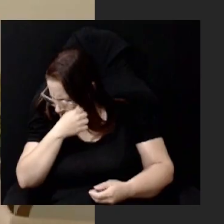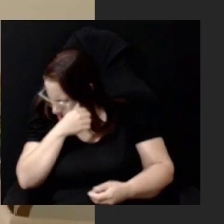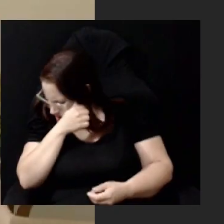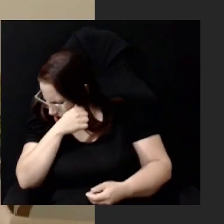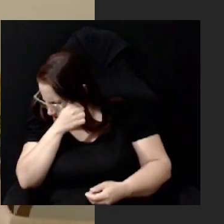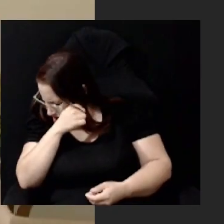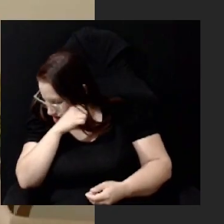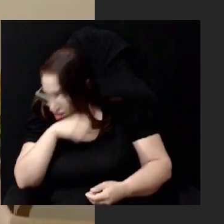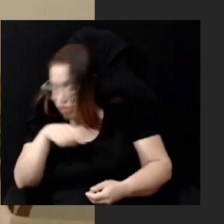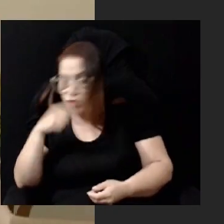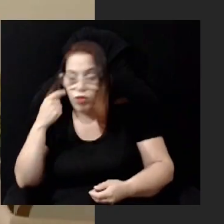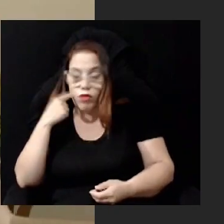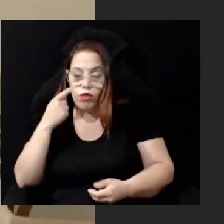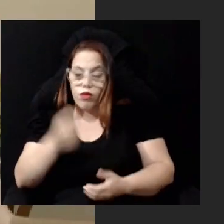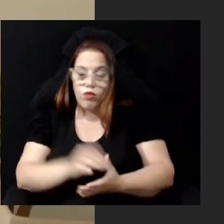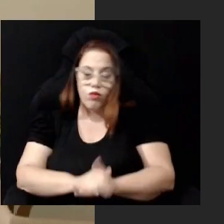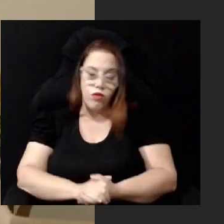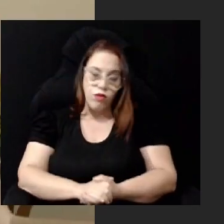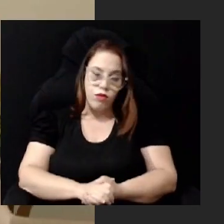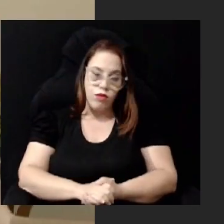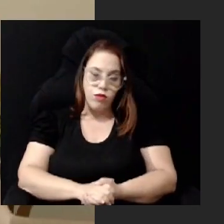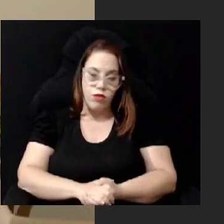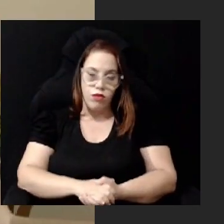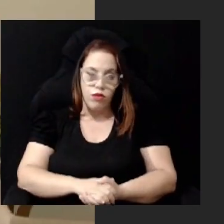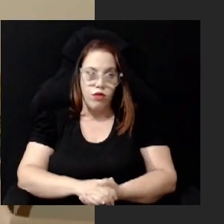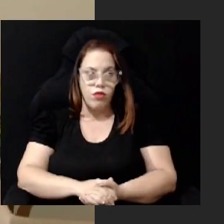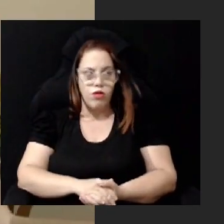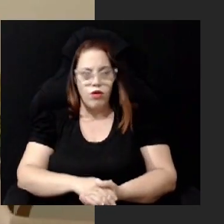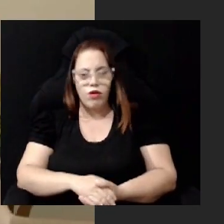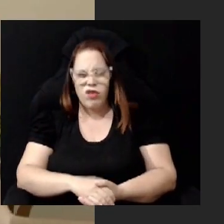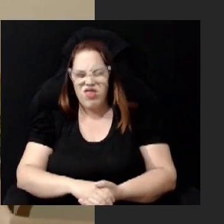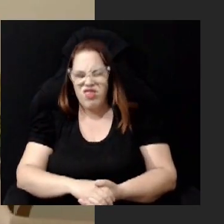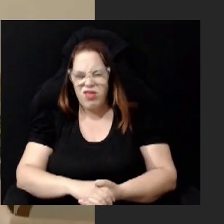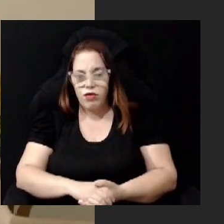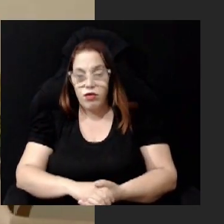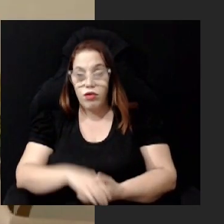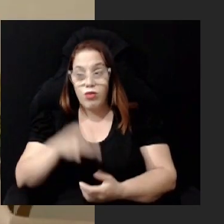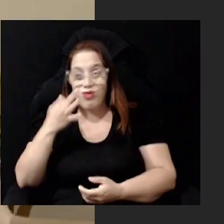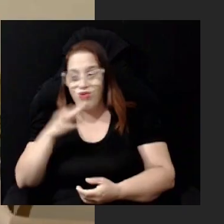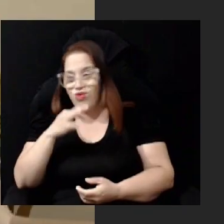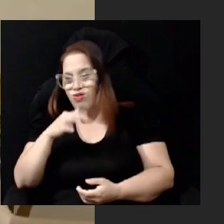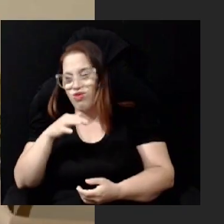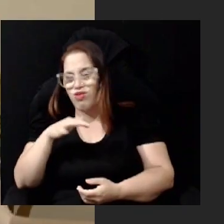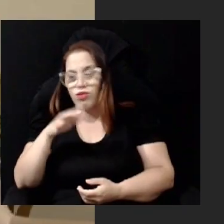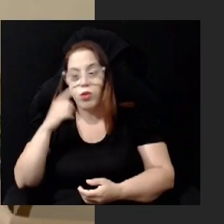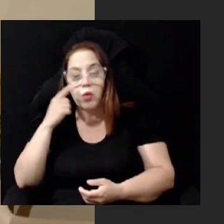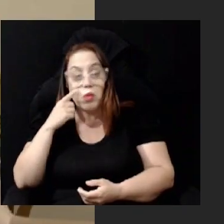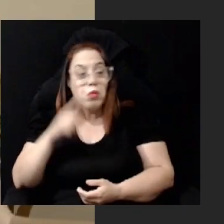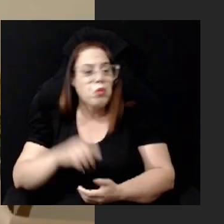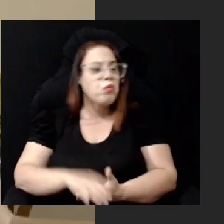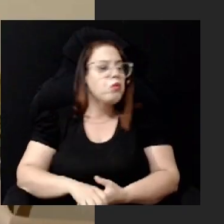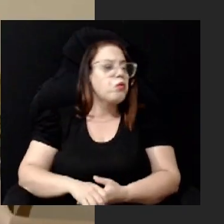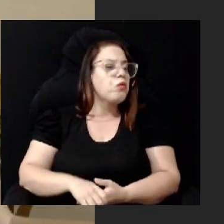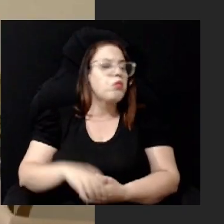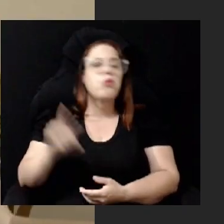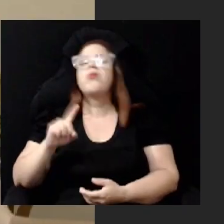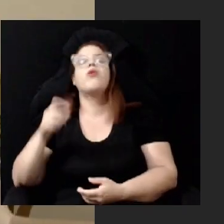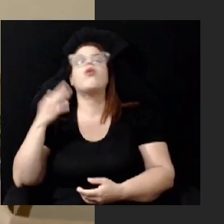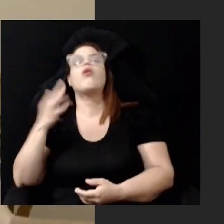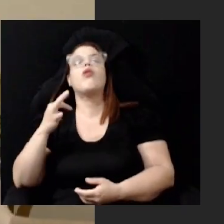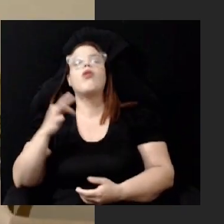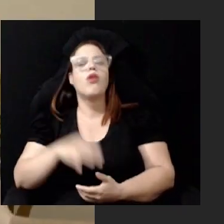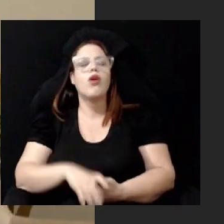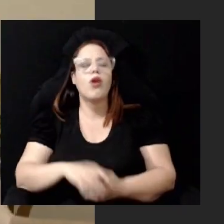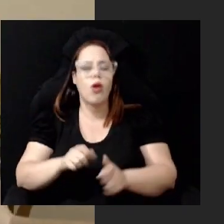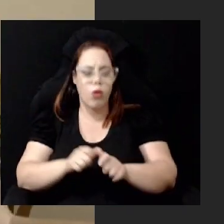de relatar aquilo que elas estão sentindo. Claro que se é dor, geralmente dor não passa desapercebido. Mas se não é dor, se é simplesmente